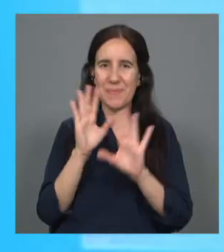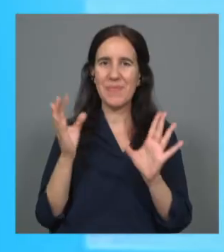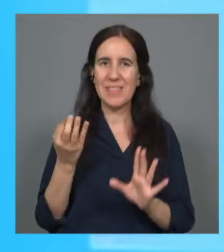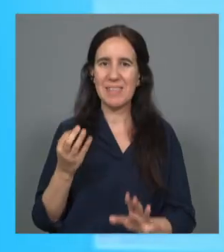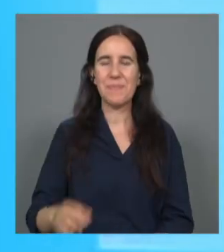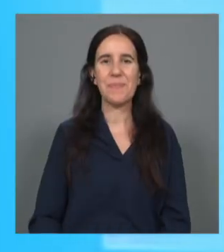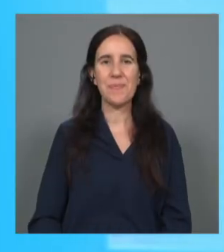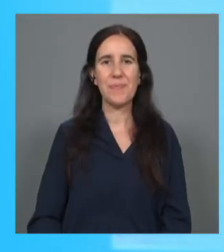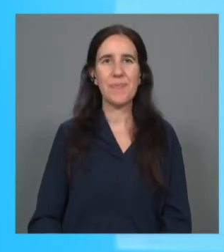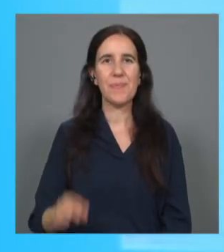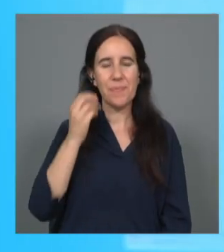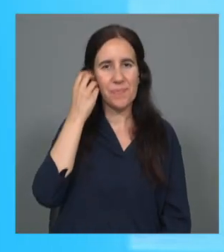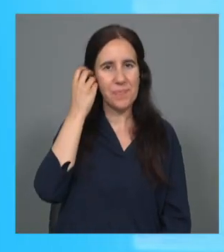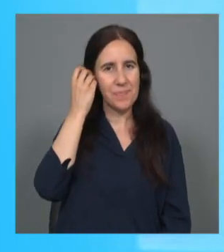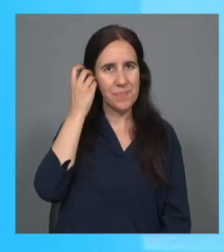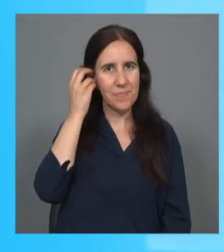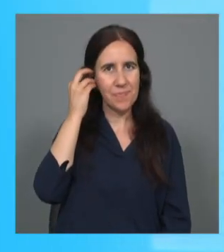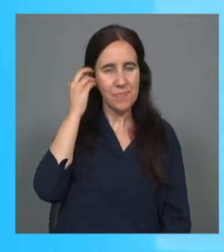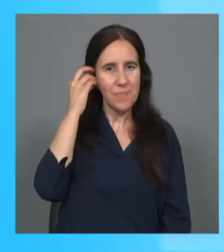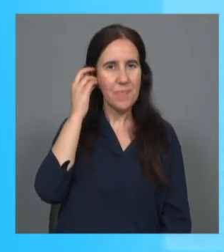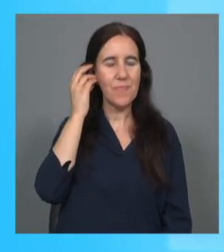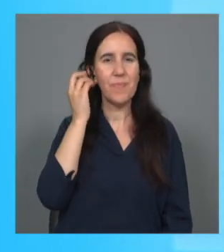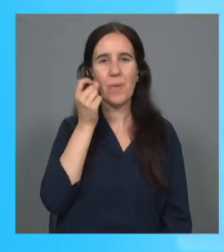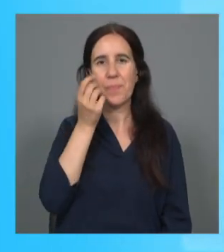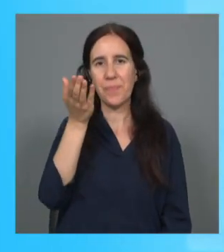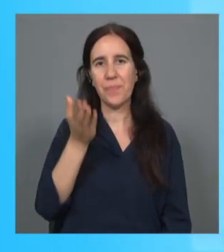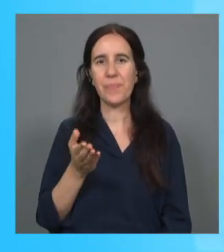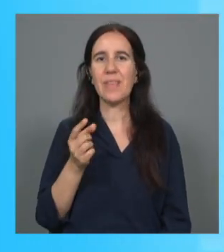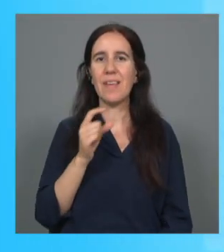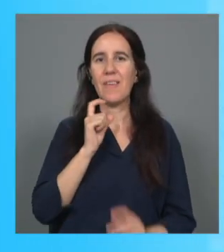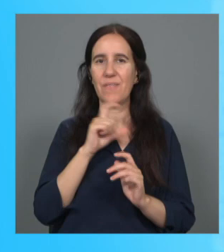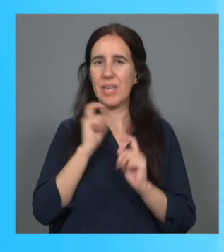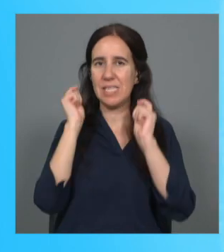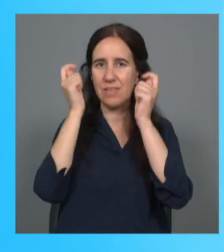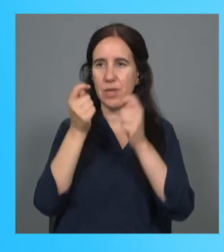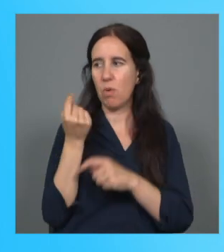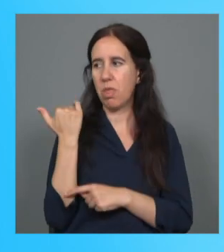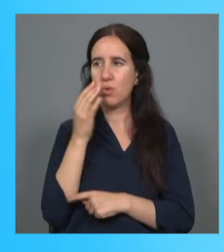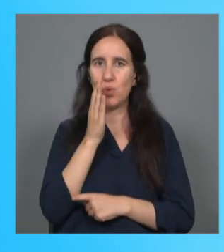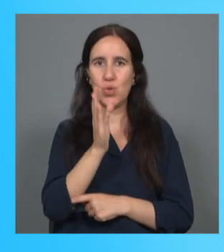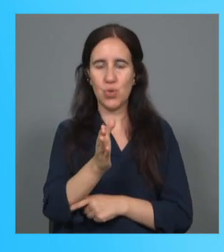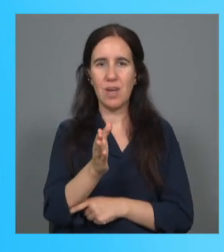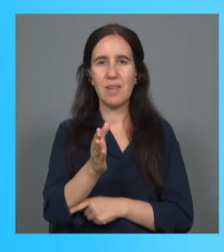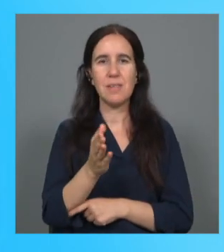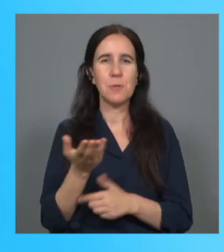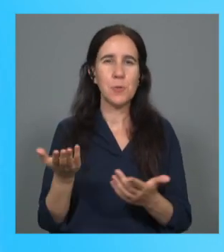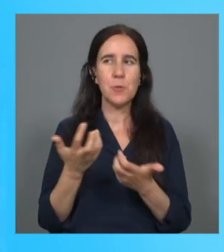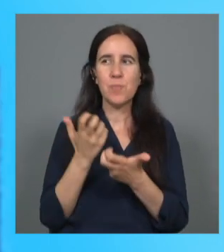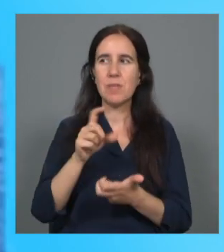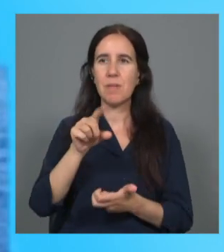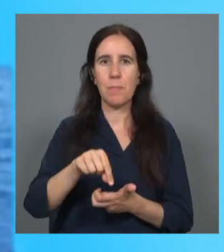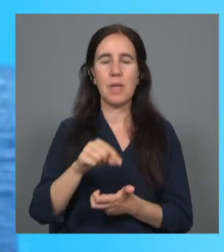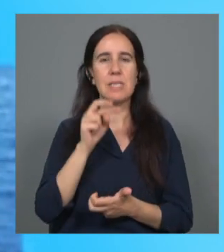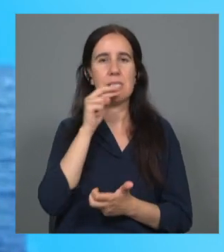Claro. Frei Severino, há pouco referimos esse aspecto. Salientar também que